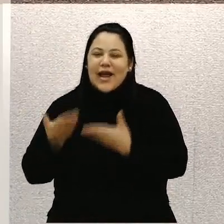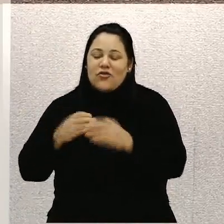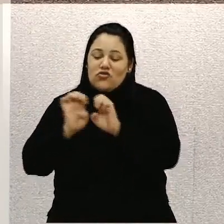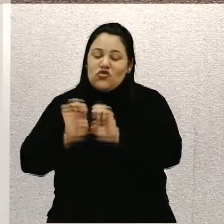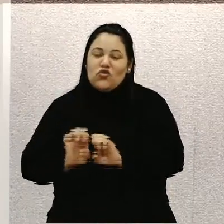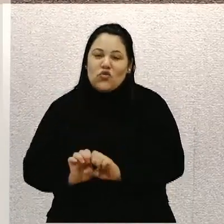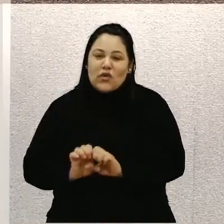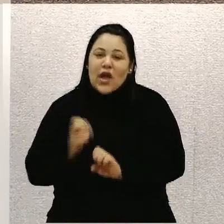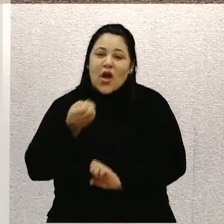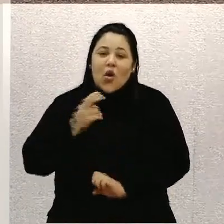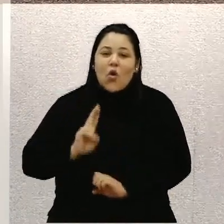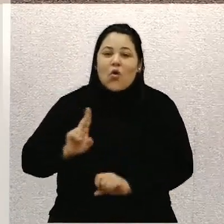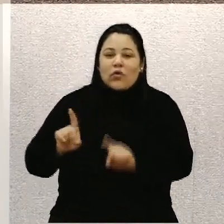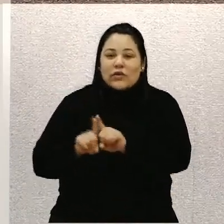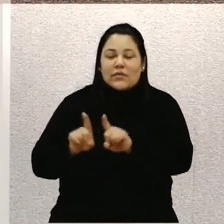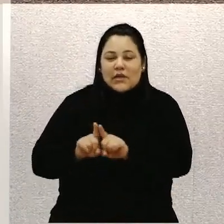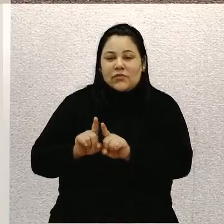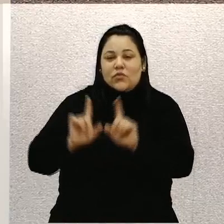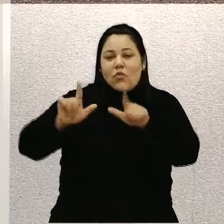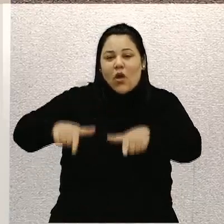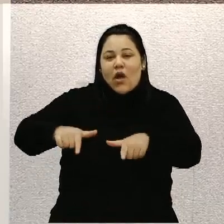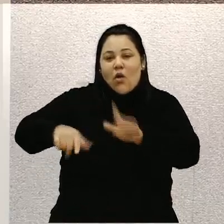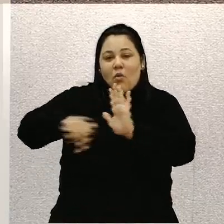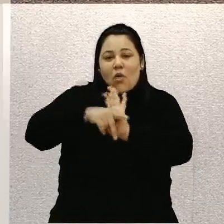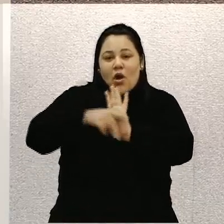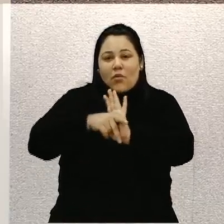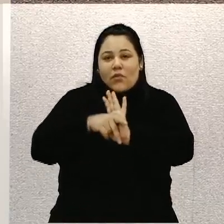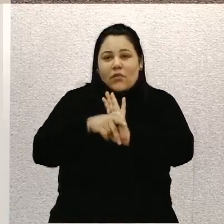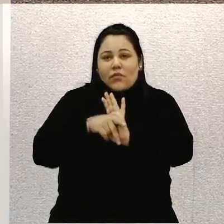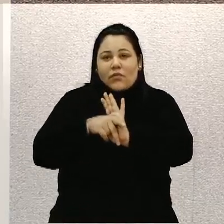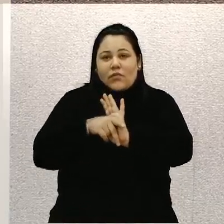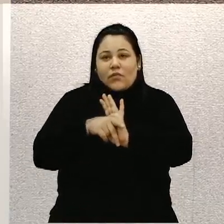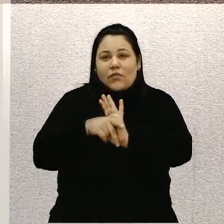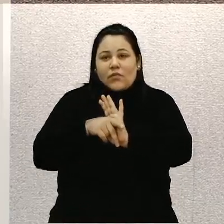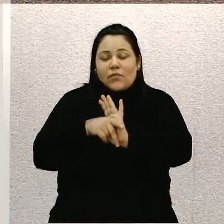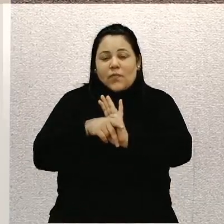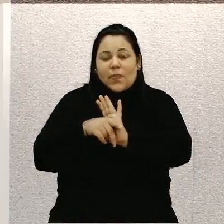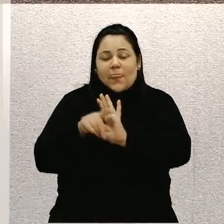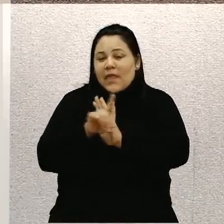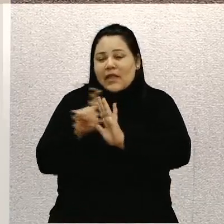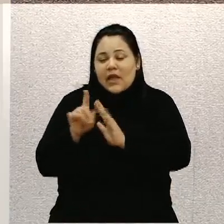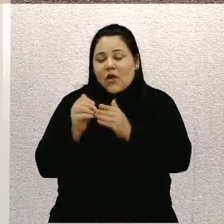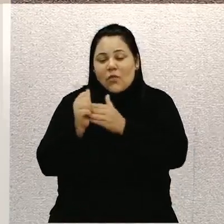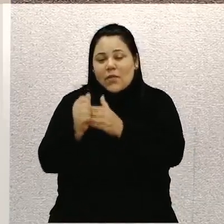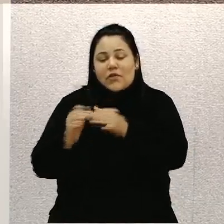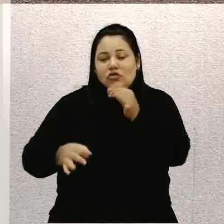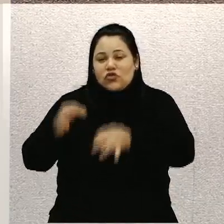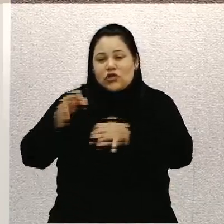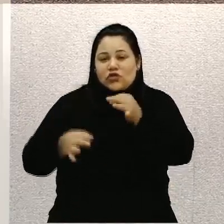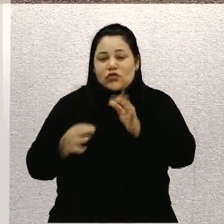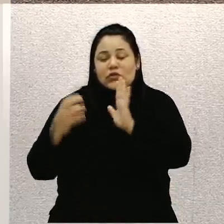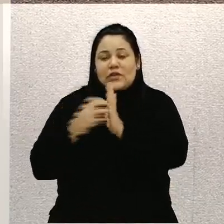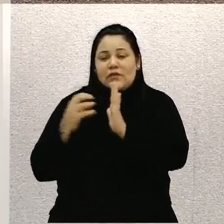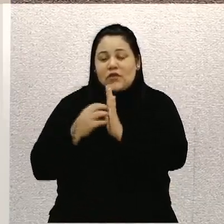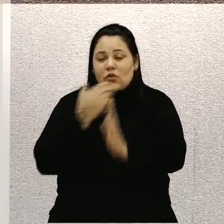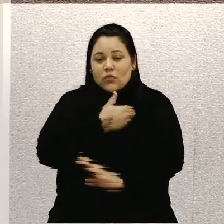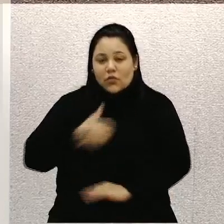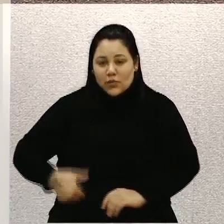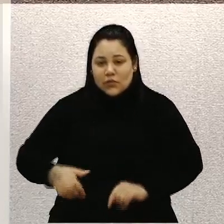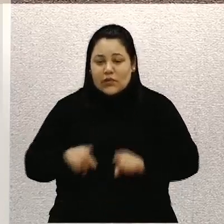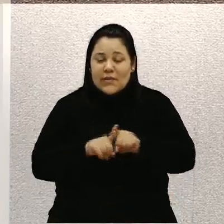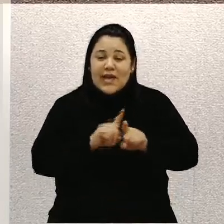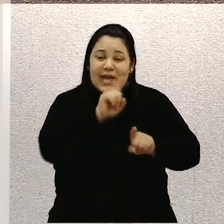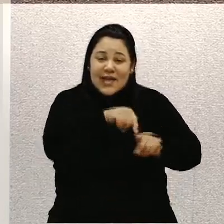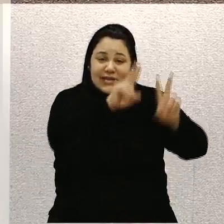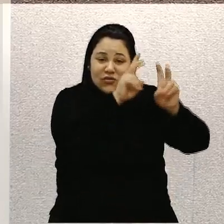ou de atribuição de seus órgãos, nem regime jurídico de servidores públicos. O tema